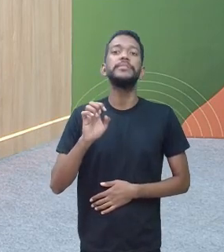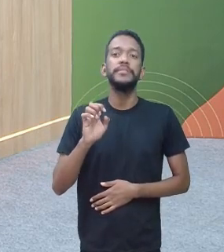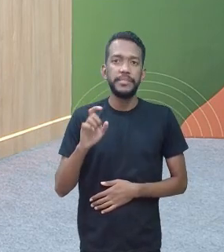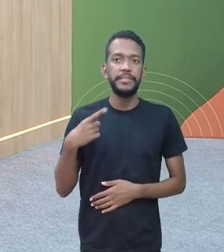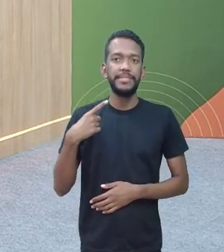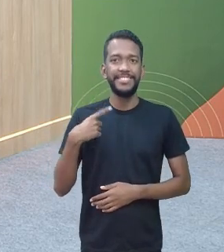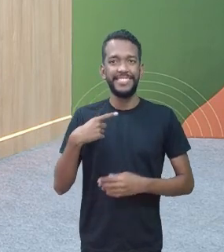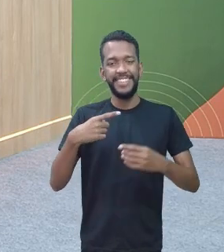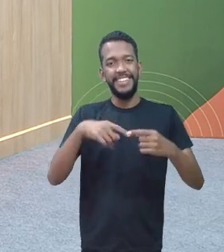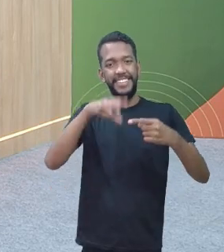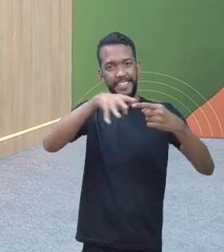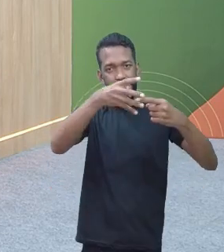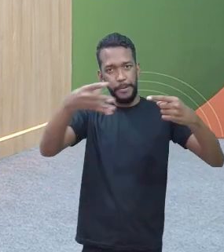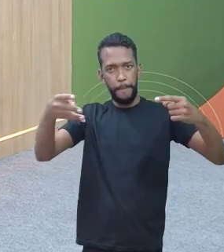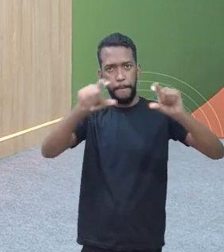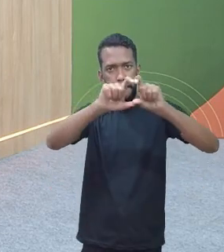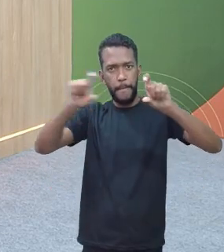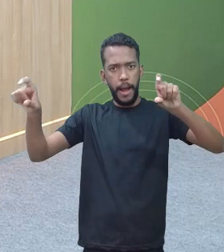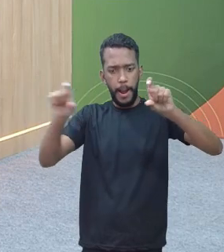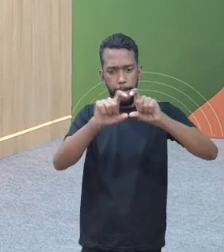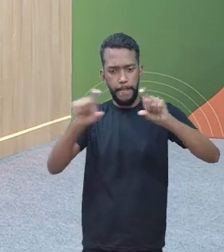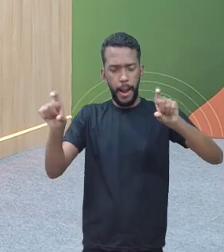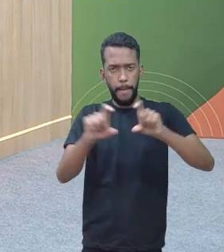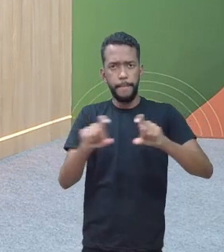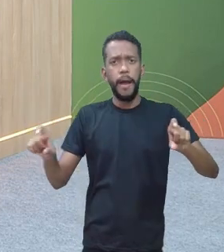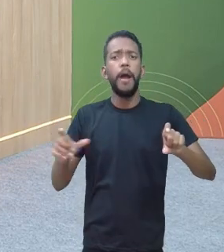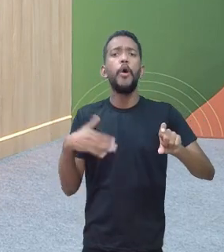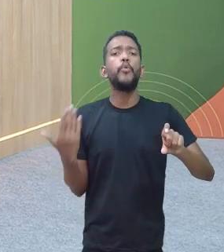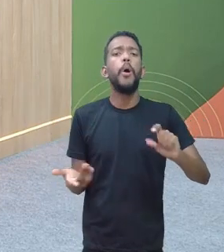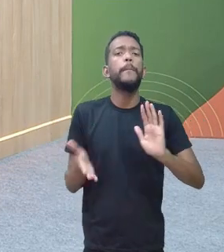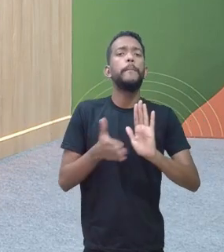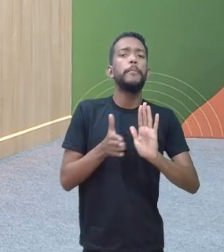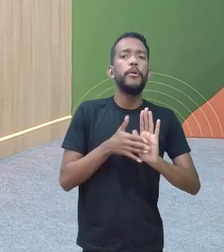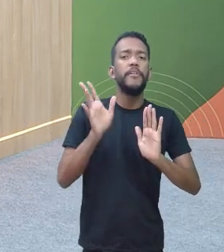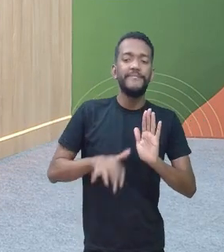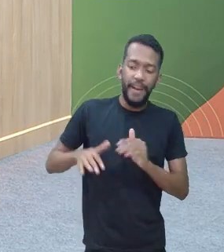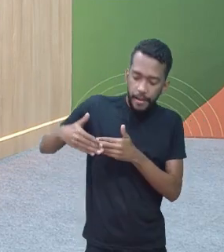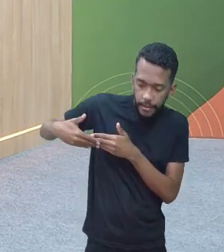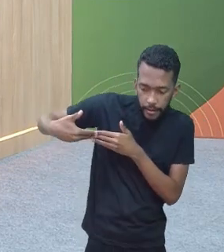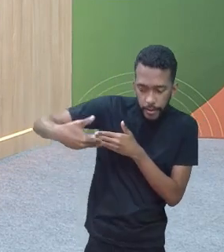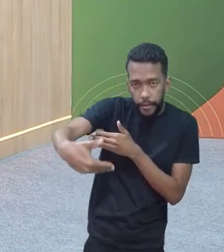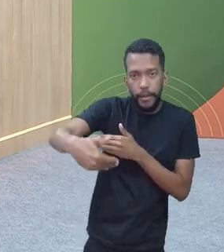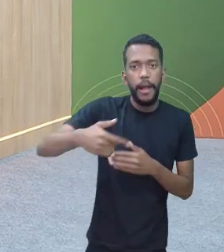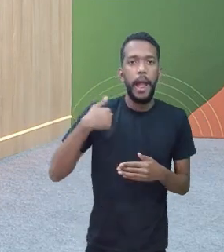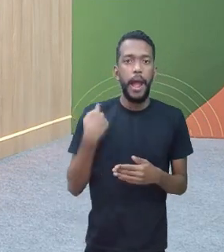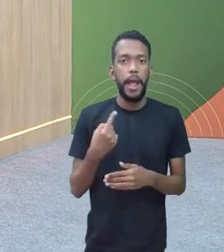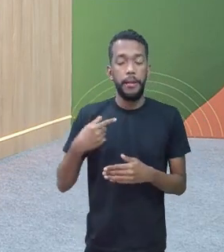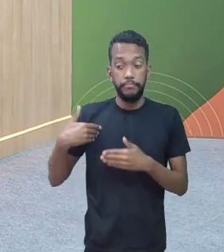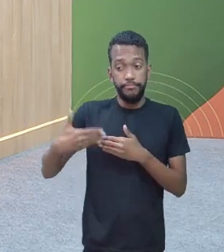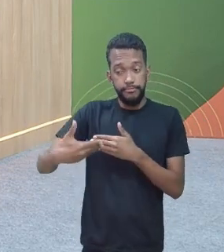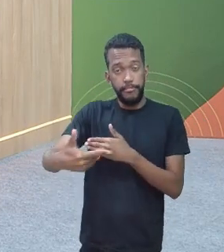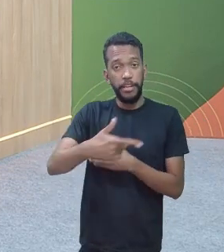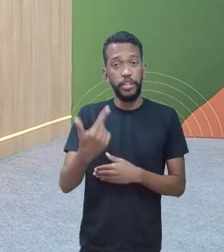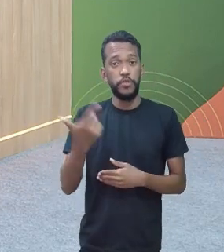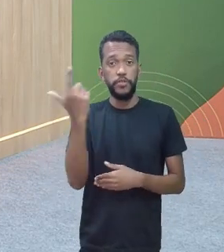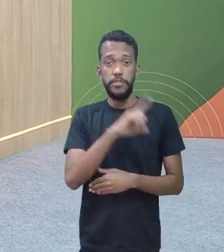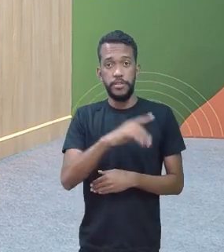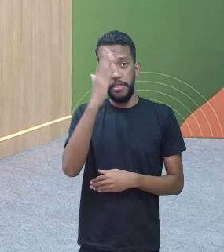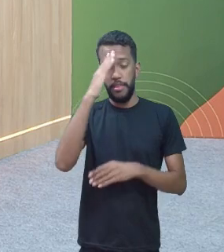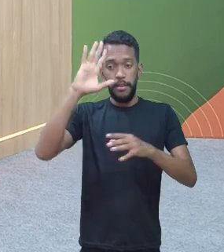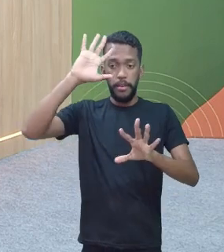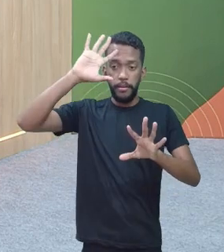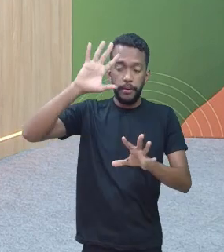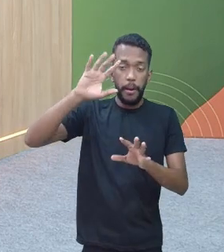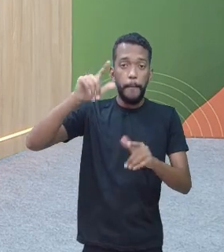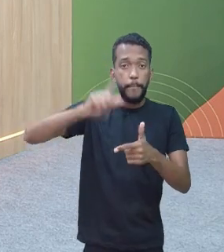está analisando quais são as propostas que vão ser feitas daqui para frente para que a gente consiga minimizar esse